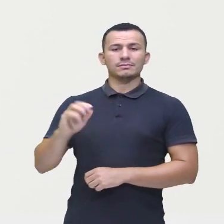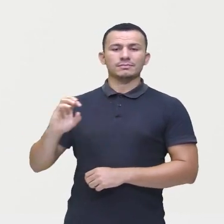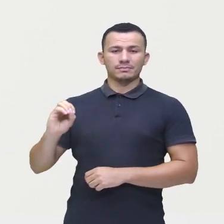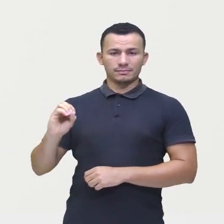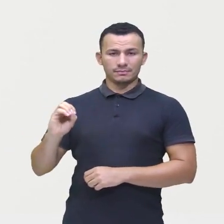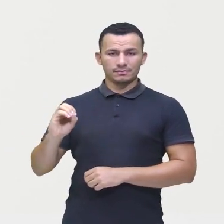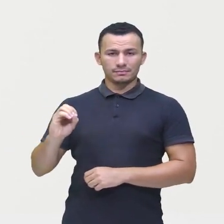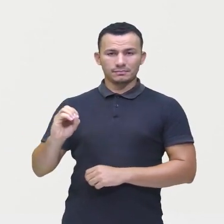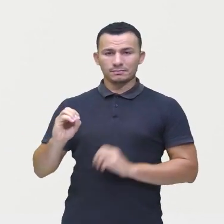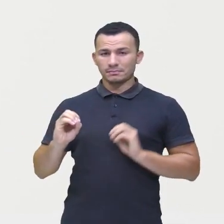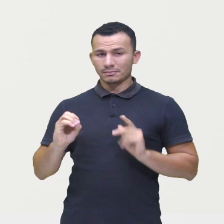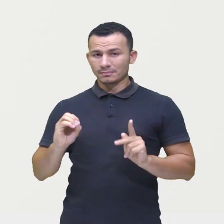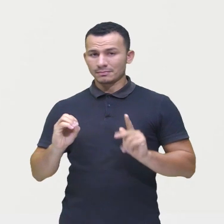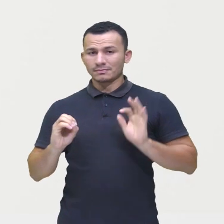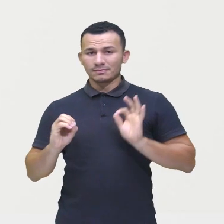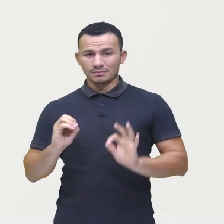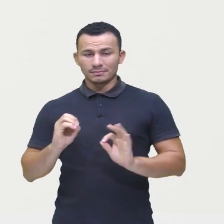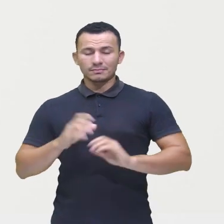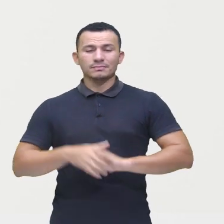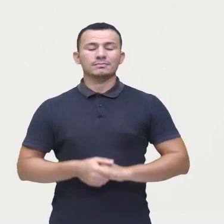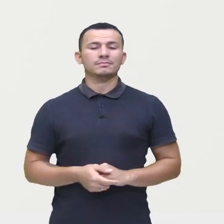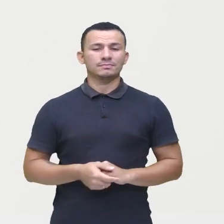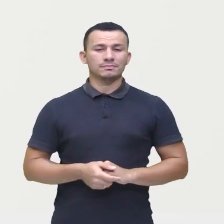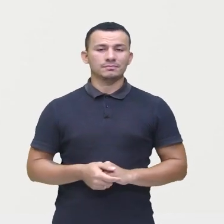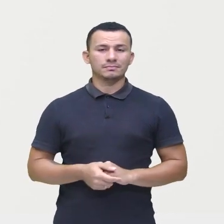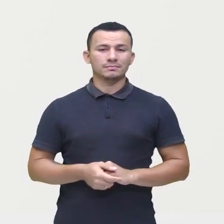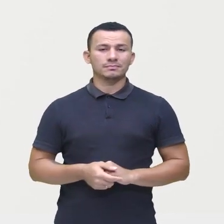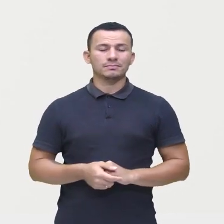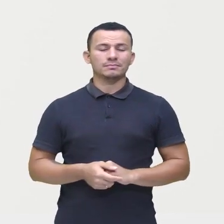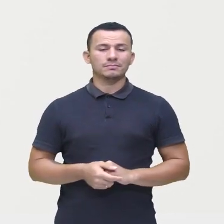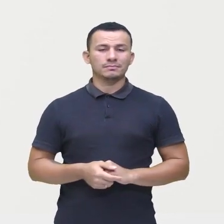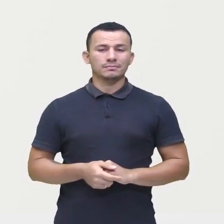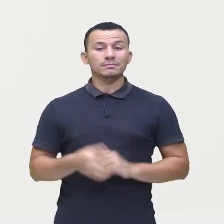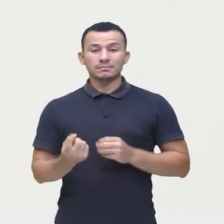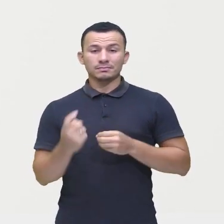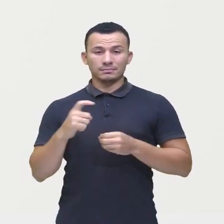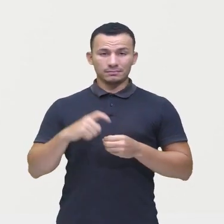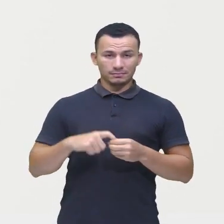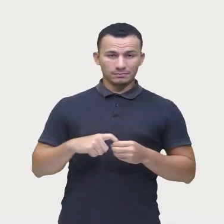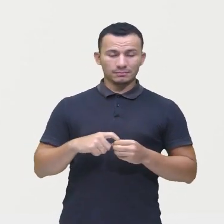670, tá certo? Então, ó, voltando ao item anterior,